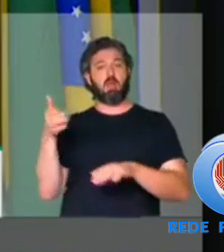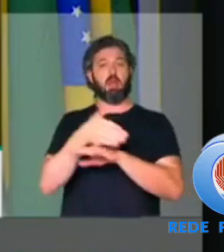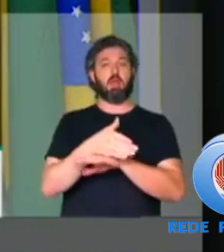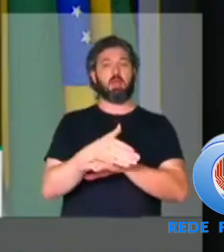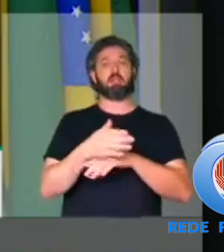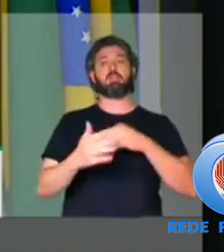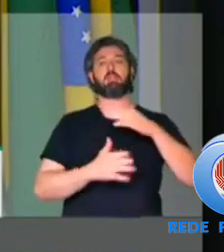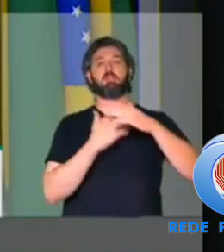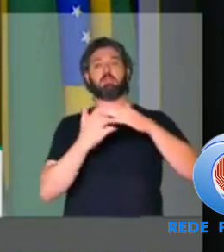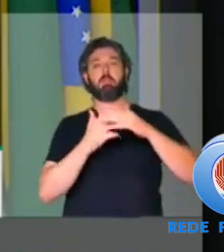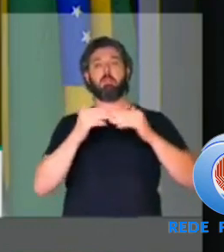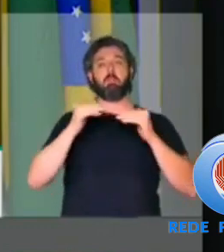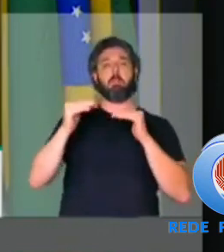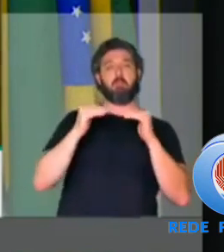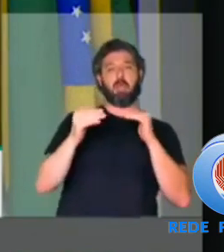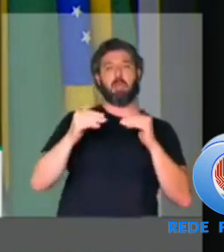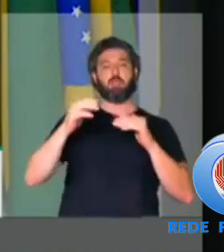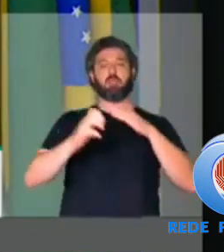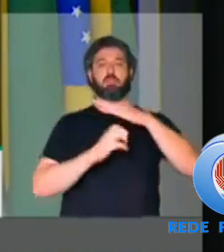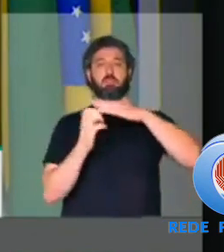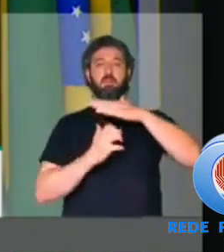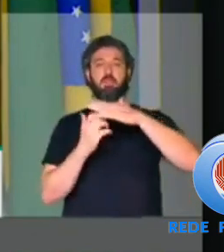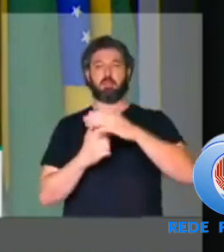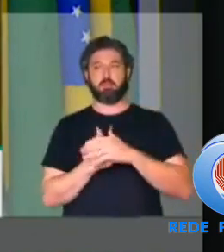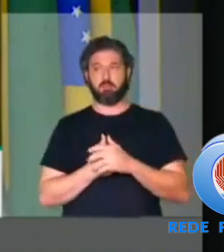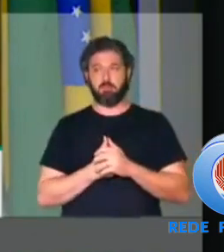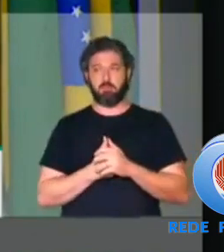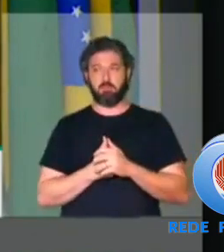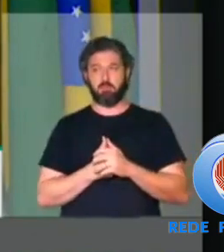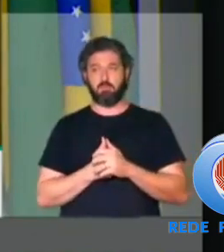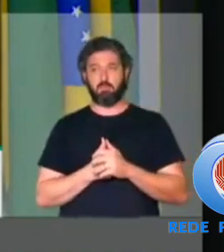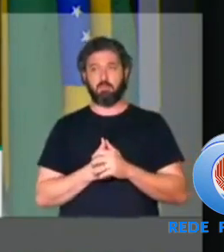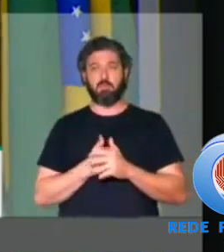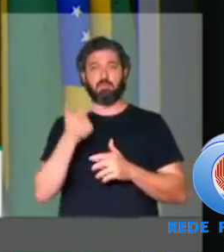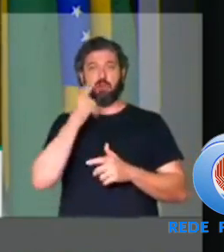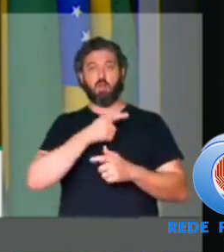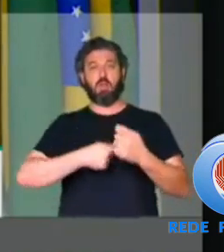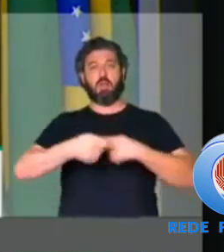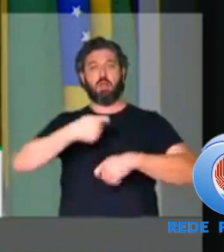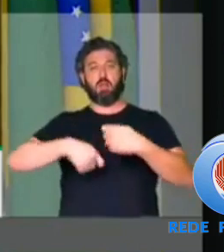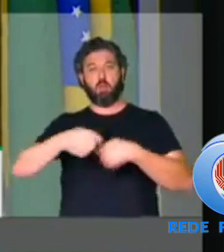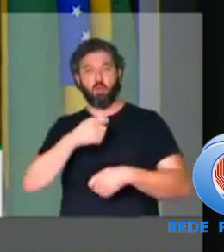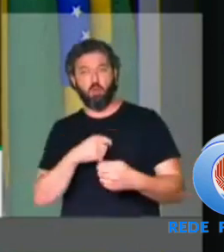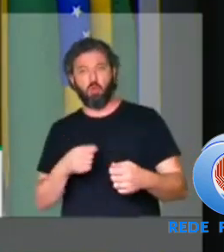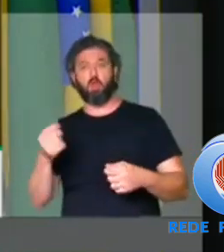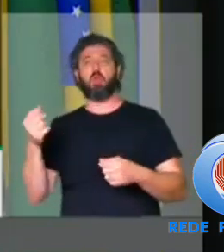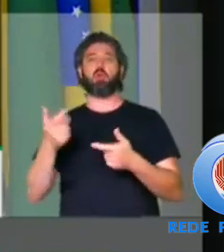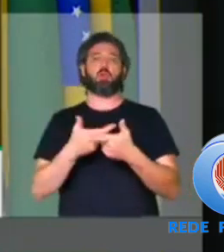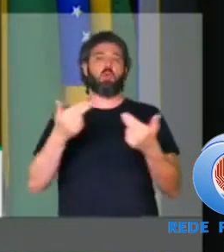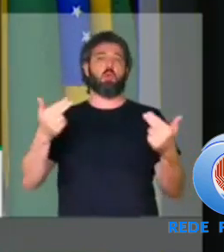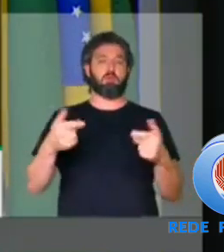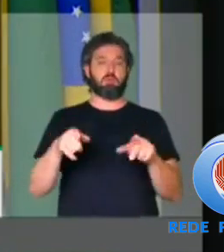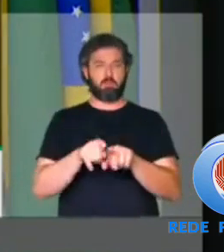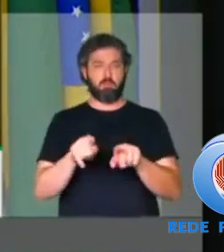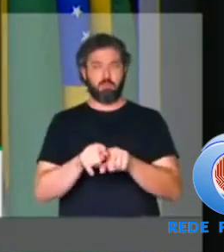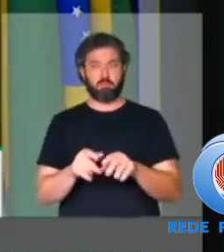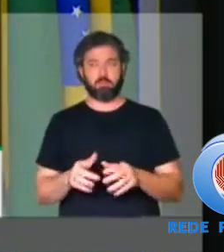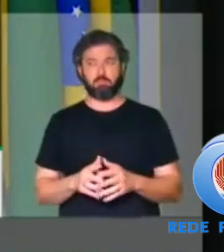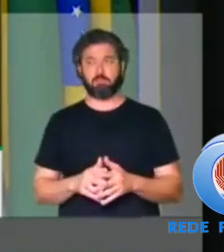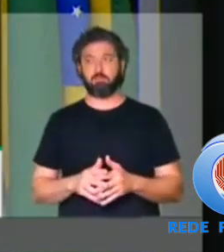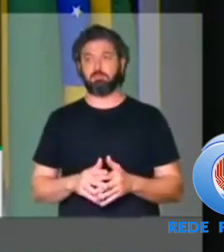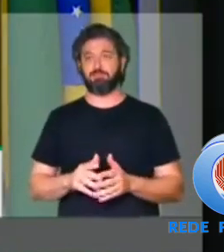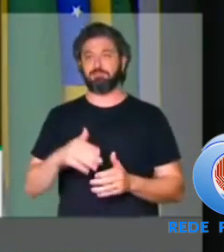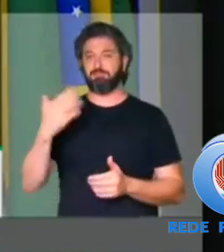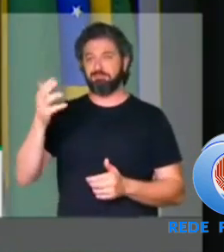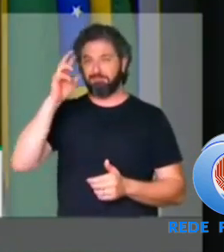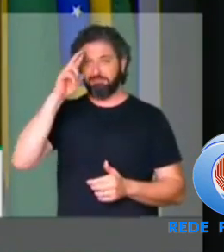a pequenas e médias empresas, ao mercado de capitais, entre outras medidas.